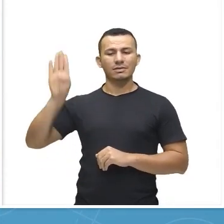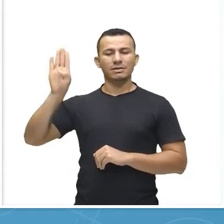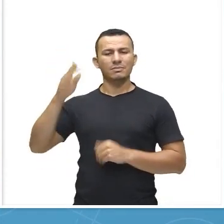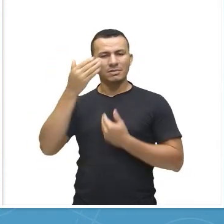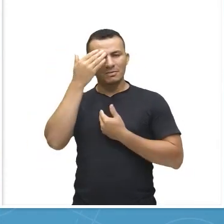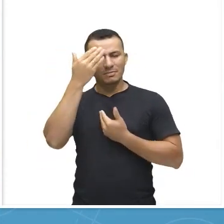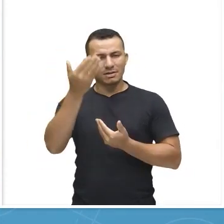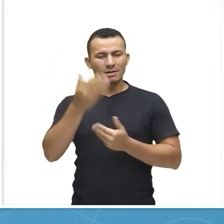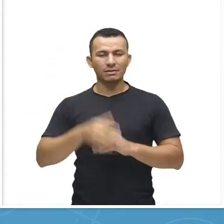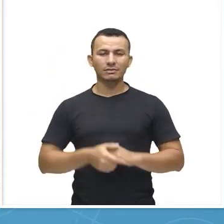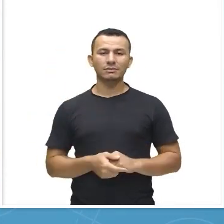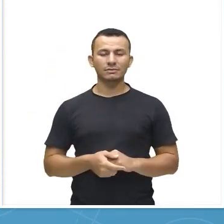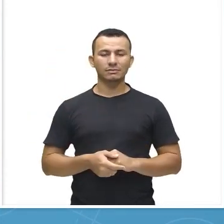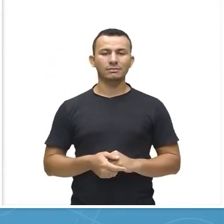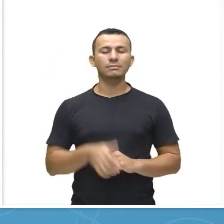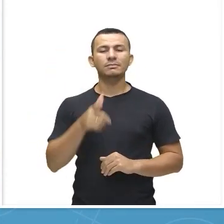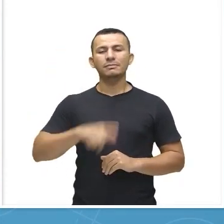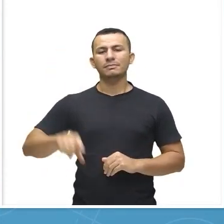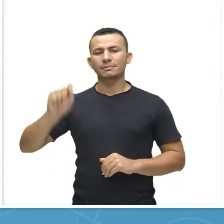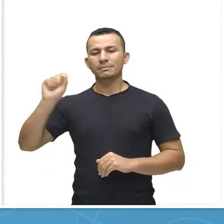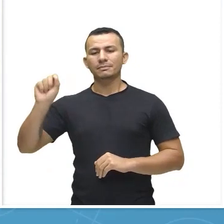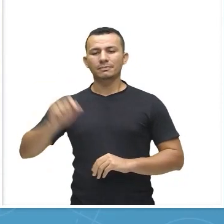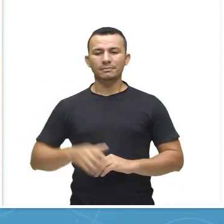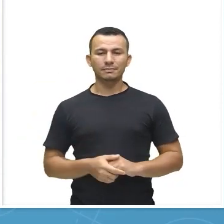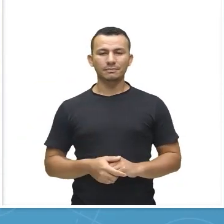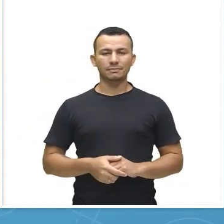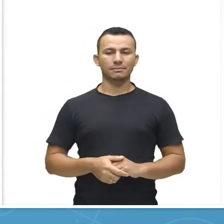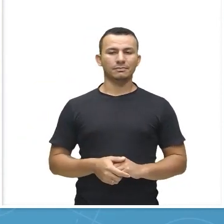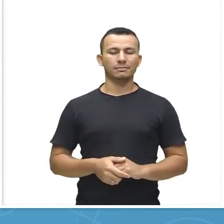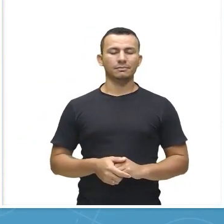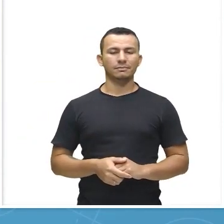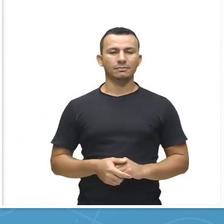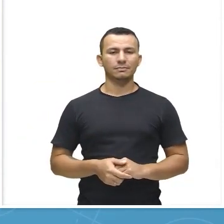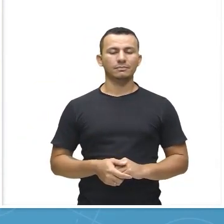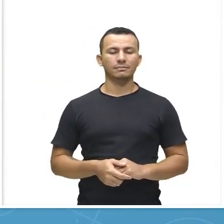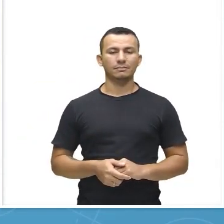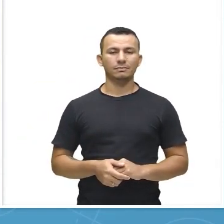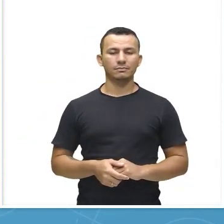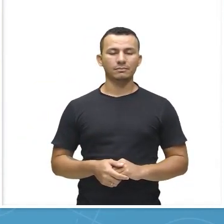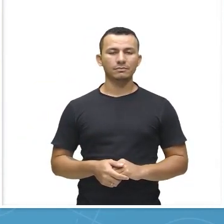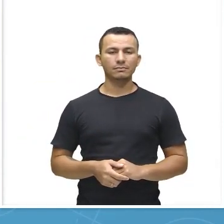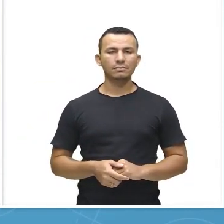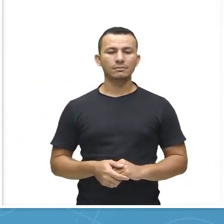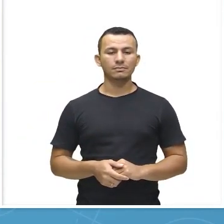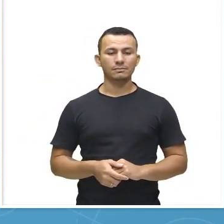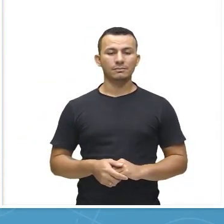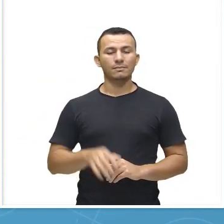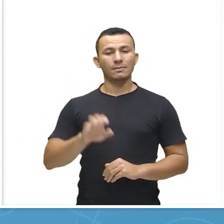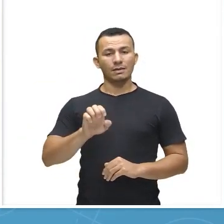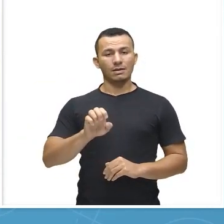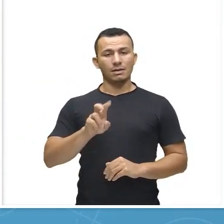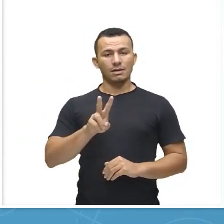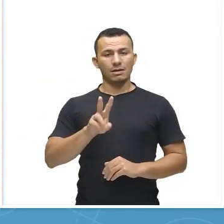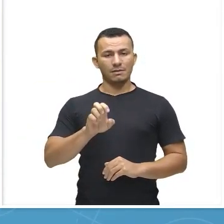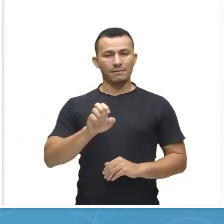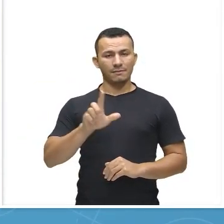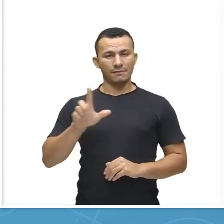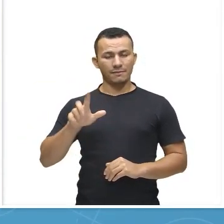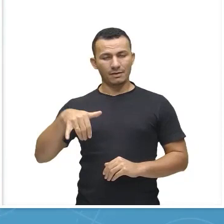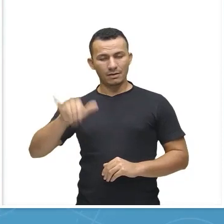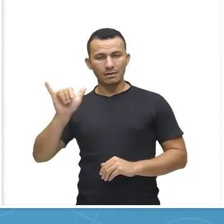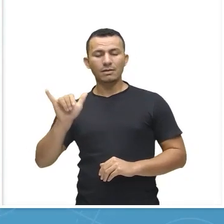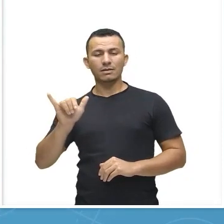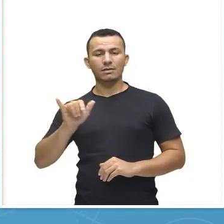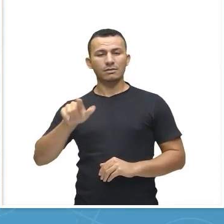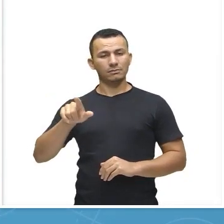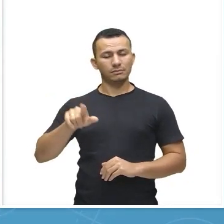Obrigado, Adria. Vamos ver mais uma participação de vocês. A Evelyn Leal, da Escola Tomé